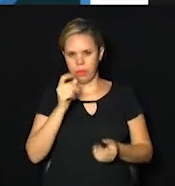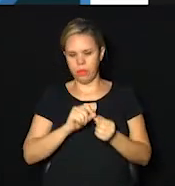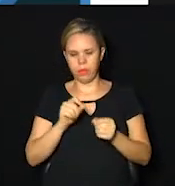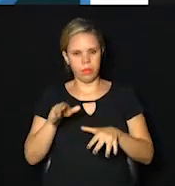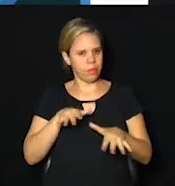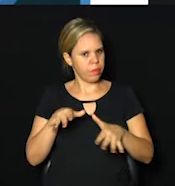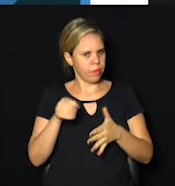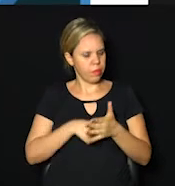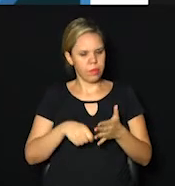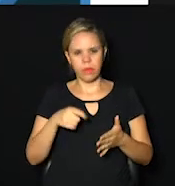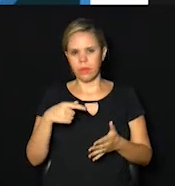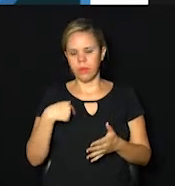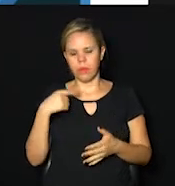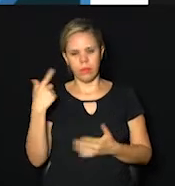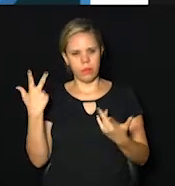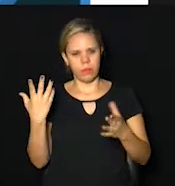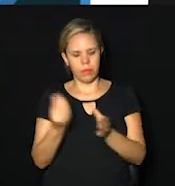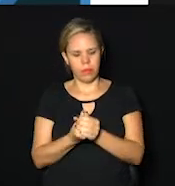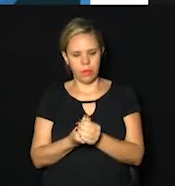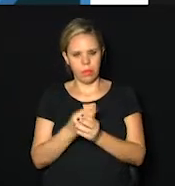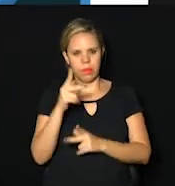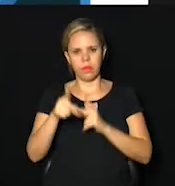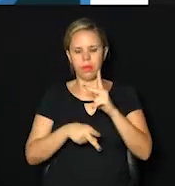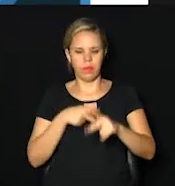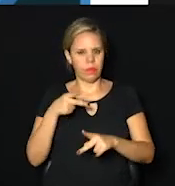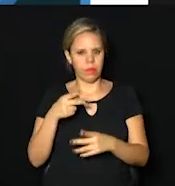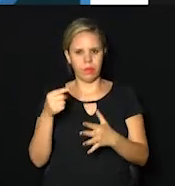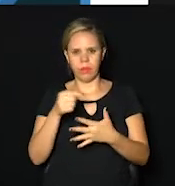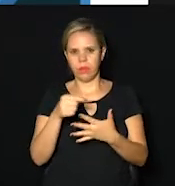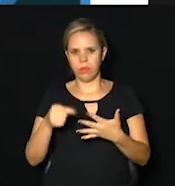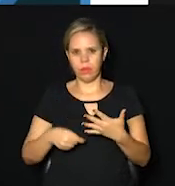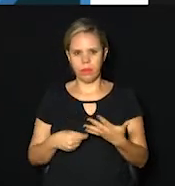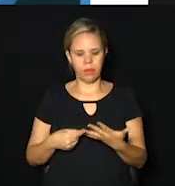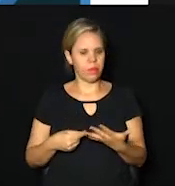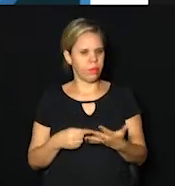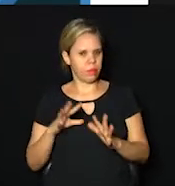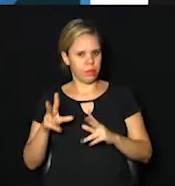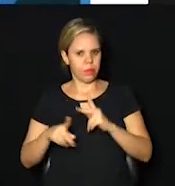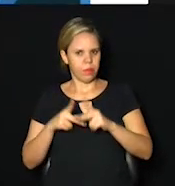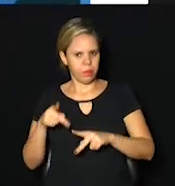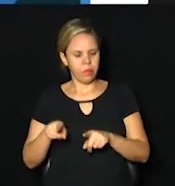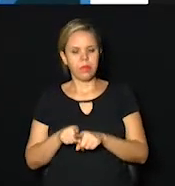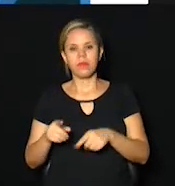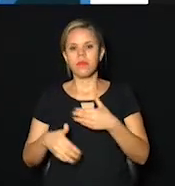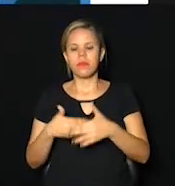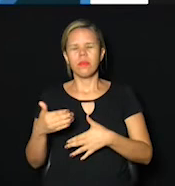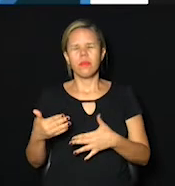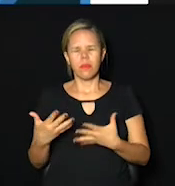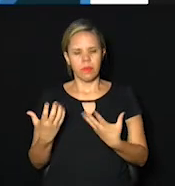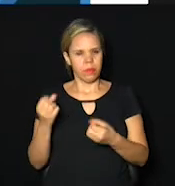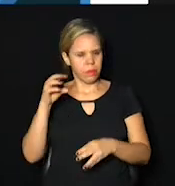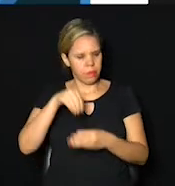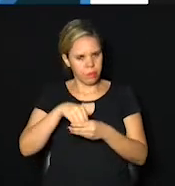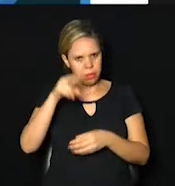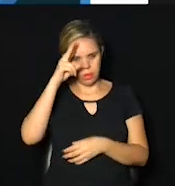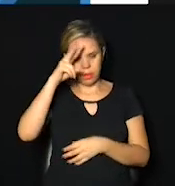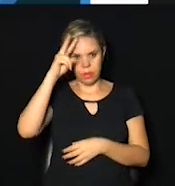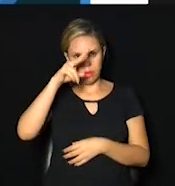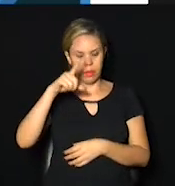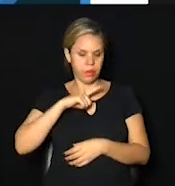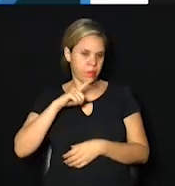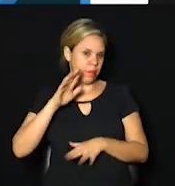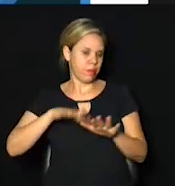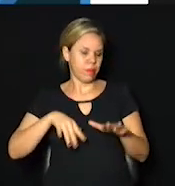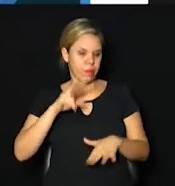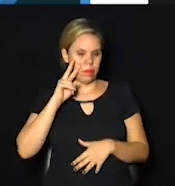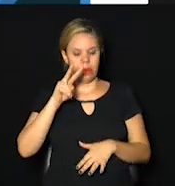movimento, automaticamente eu estou incluindo as pessoas que estão sendo citadas, mas todo mundo que se reconhece na história. Né? Eu, às vezes, vejo